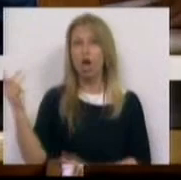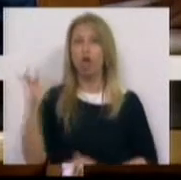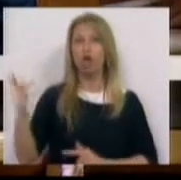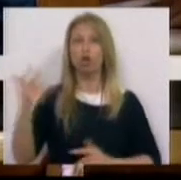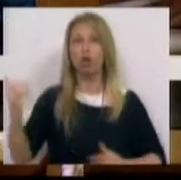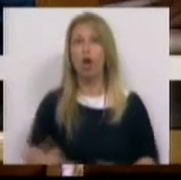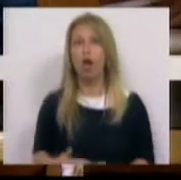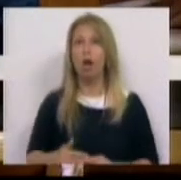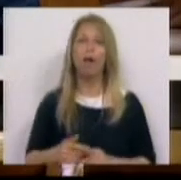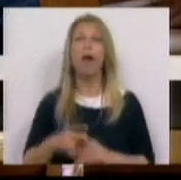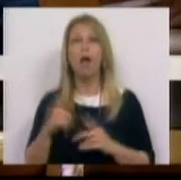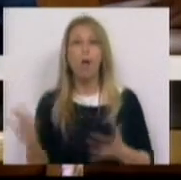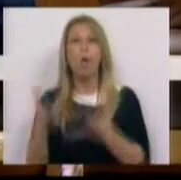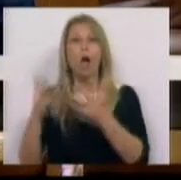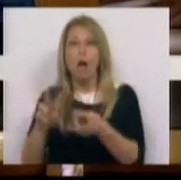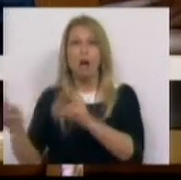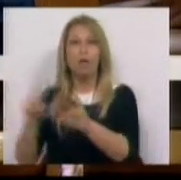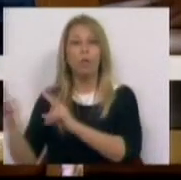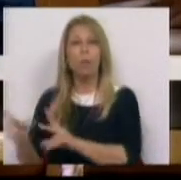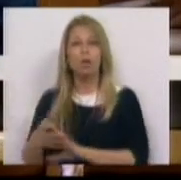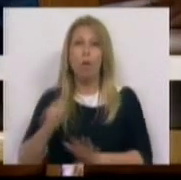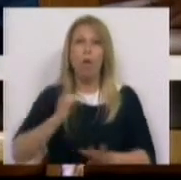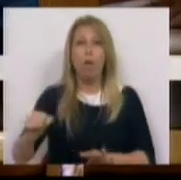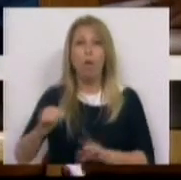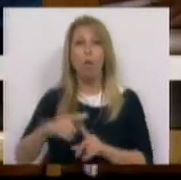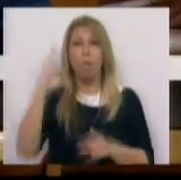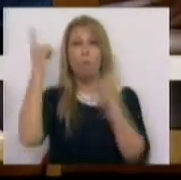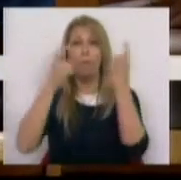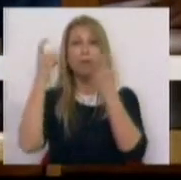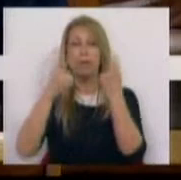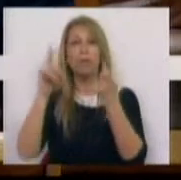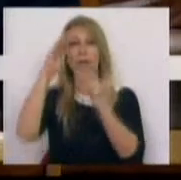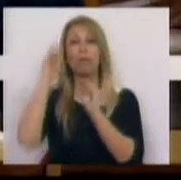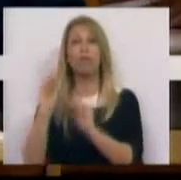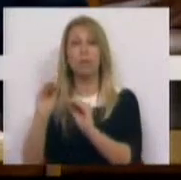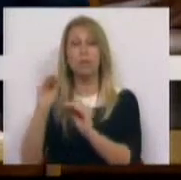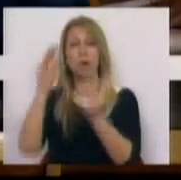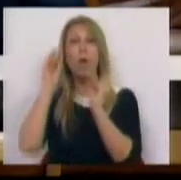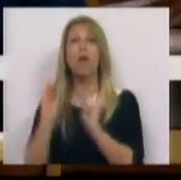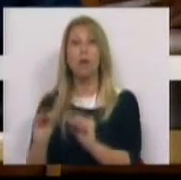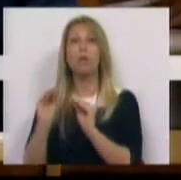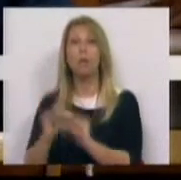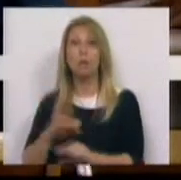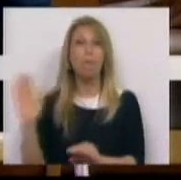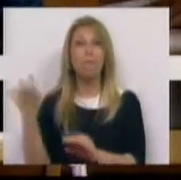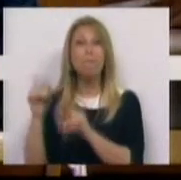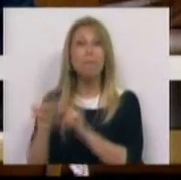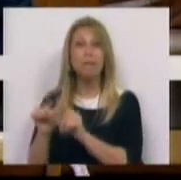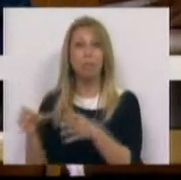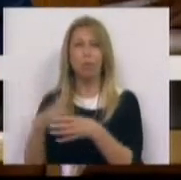impulso reformista, o ataque sistemático ao pensamento e à formação educacional, designadamente de adultos.